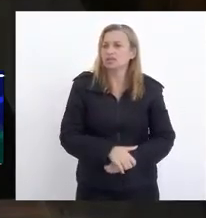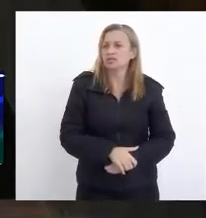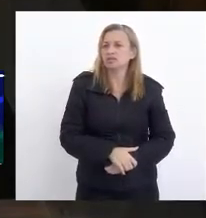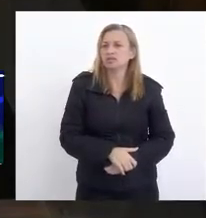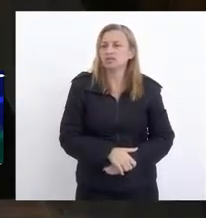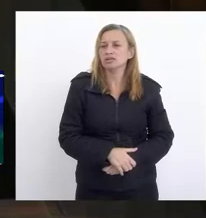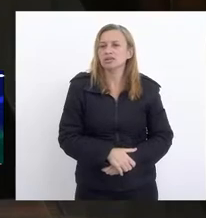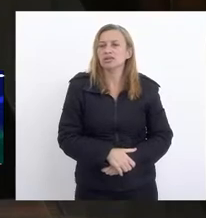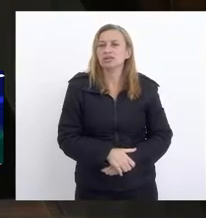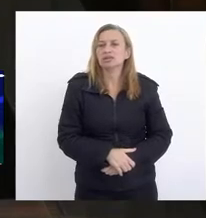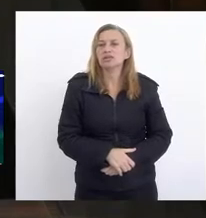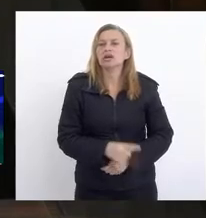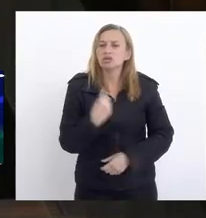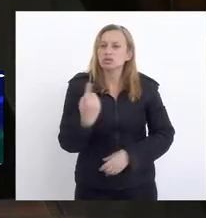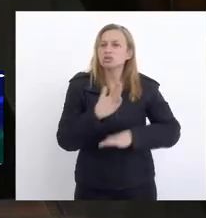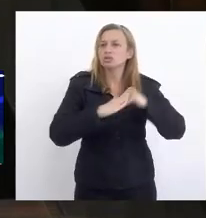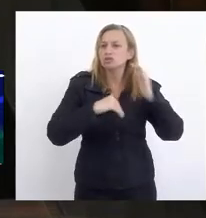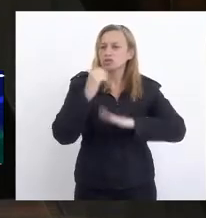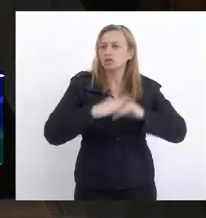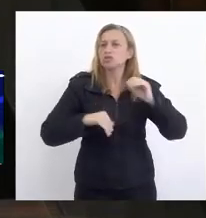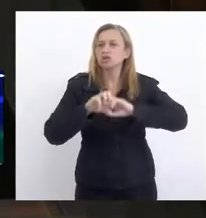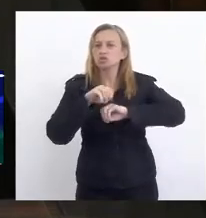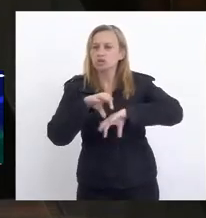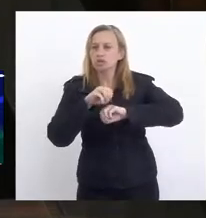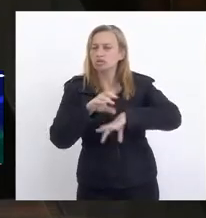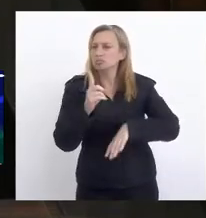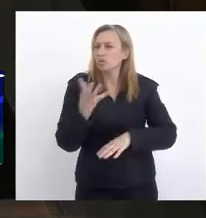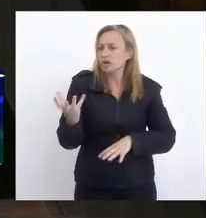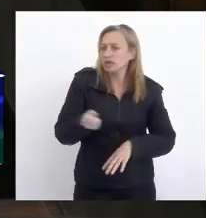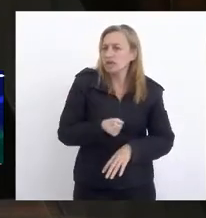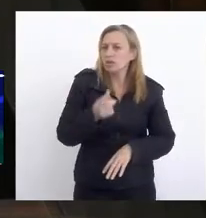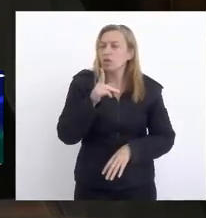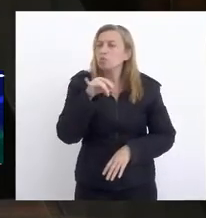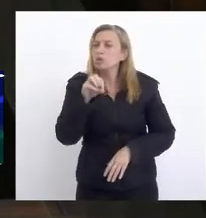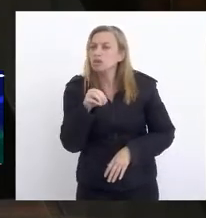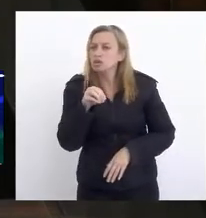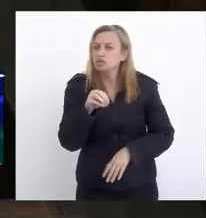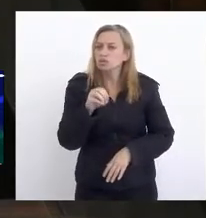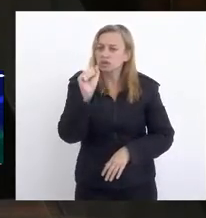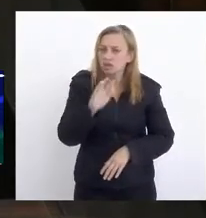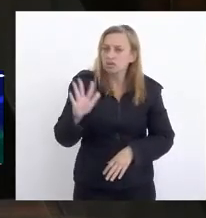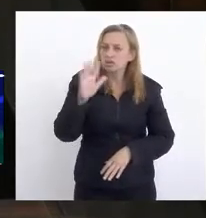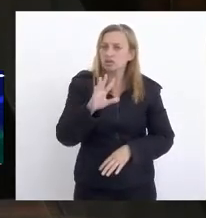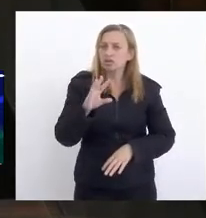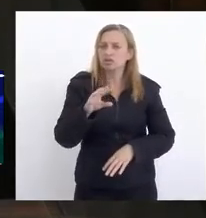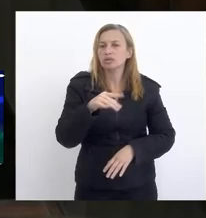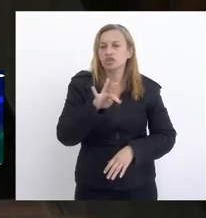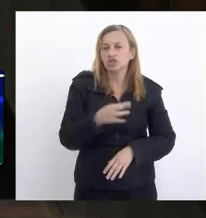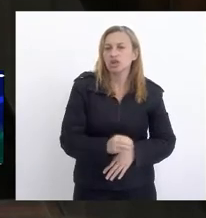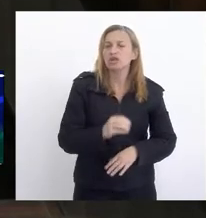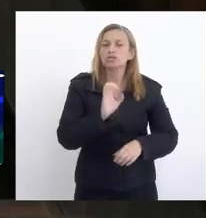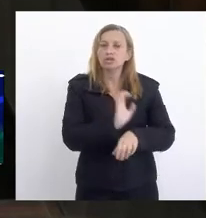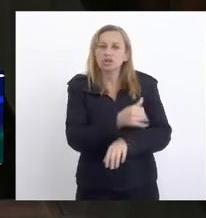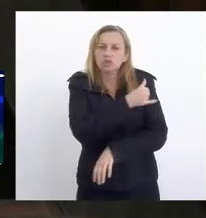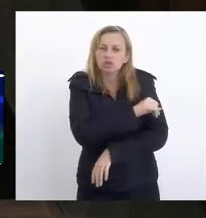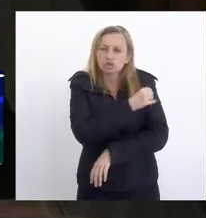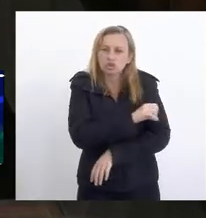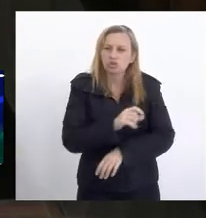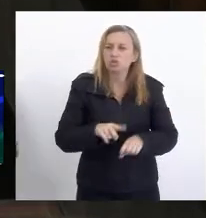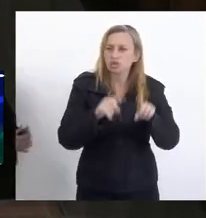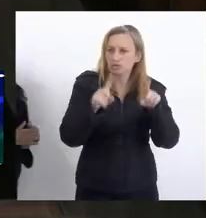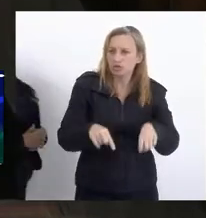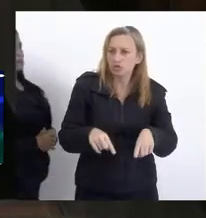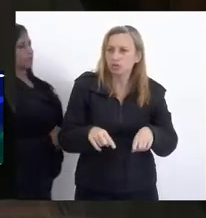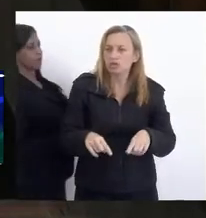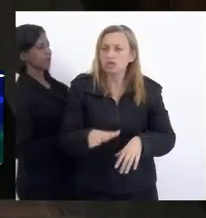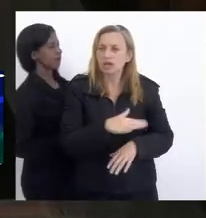relação aos nossos profissionais da educação, que não recebem o piso nacional do magistério aqui no estado do Rio de Janeiro, os servidores da área